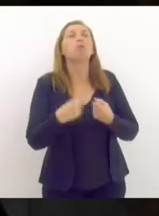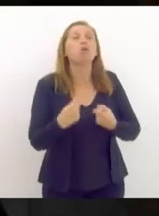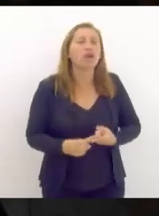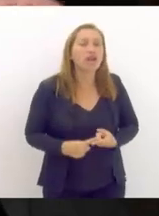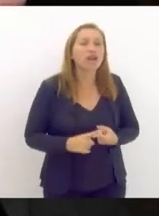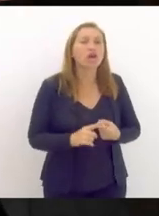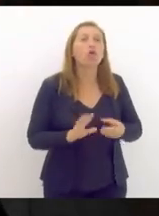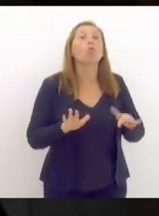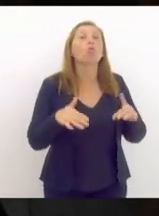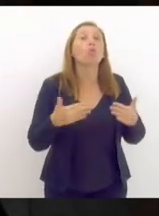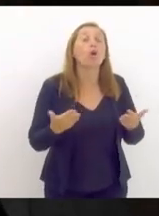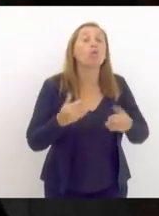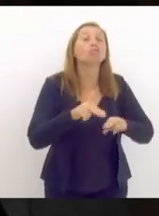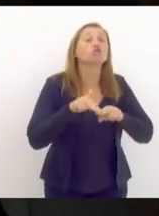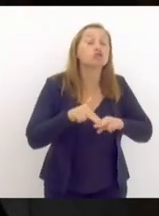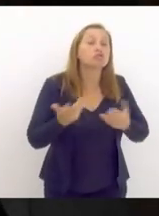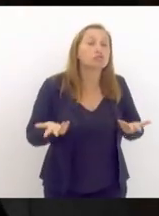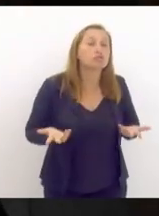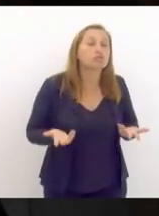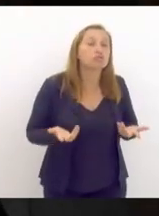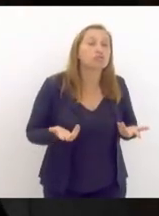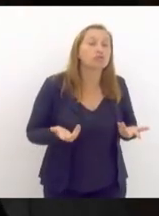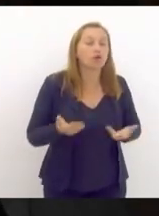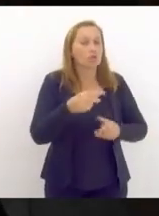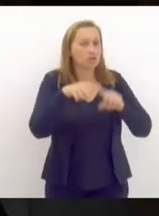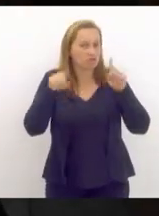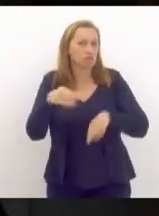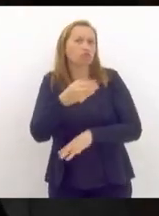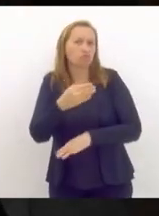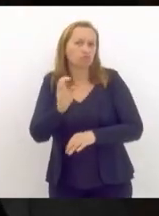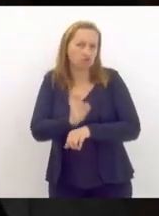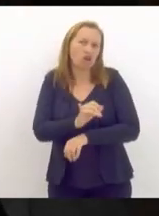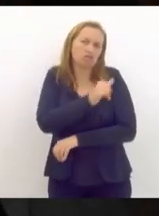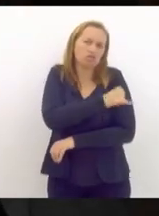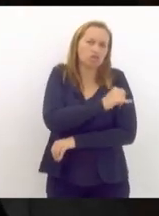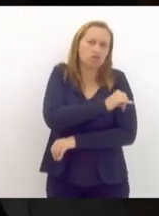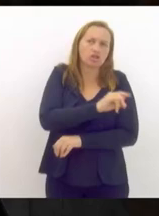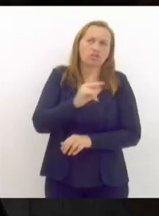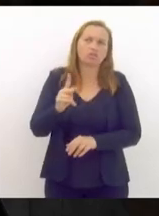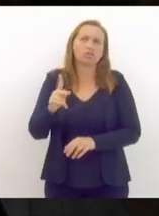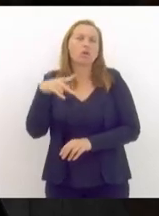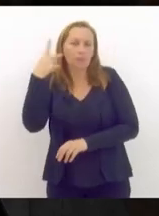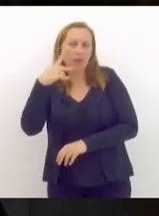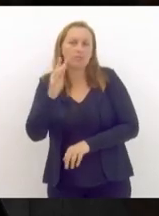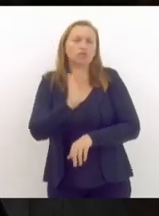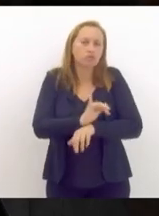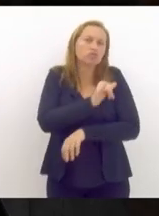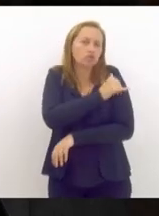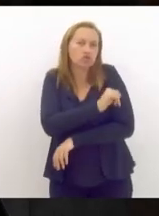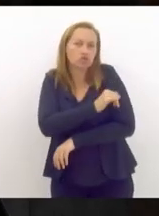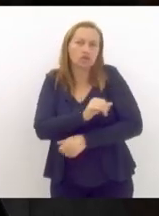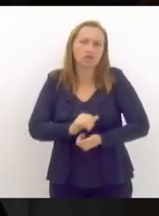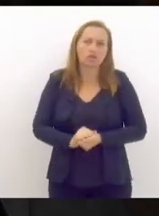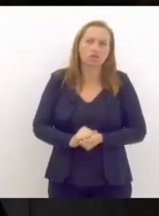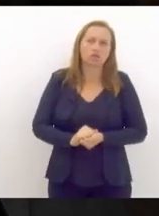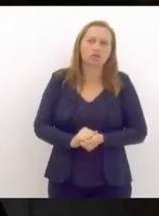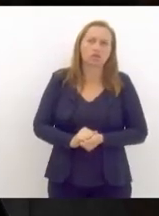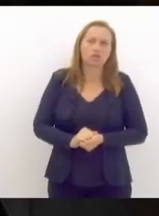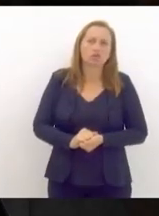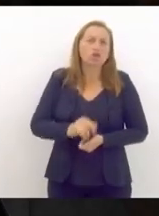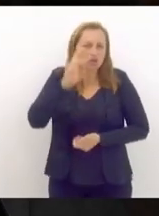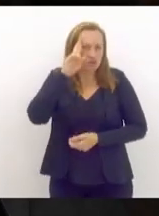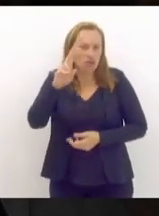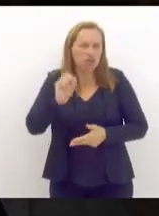é a justificativa? Os servidores do Estado do Rio de Janeiro, o Parlamento do Estado do Rio de Janeiro, os demais chefes